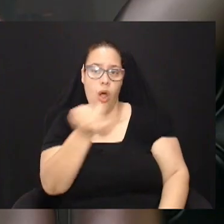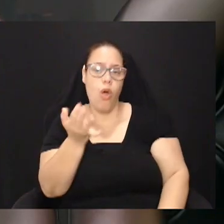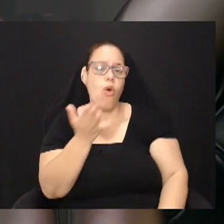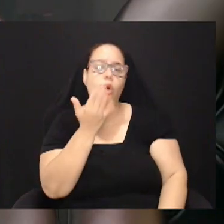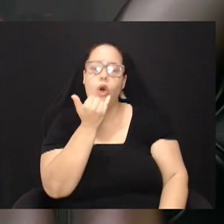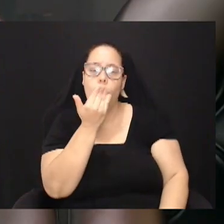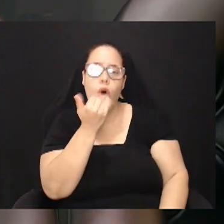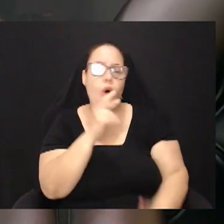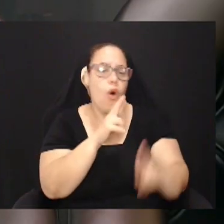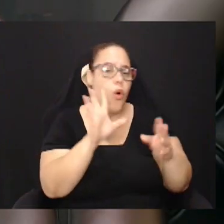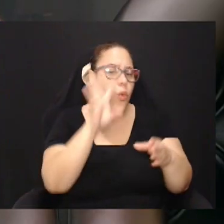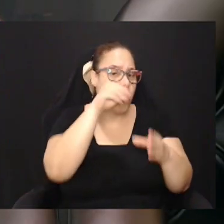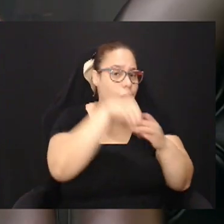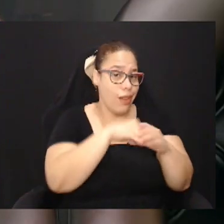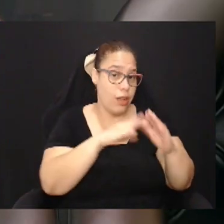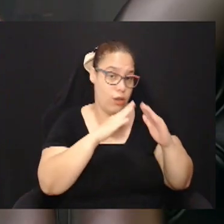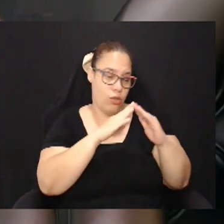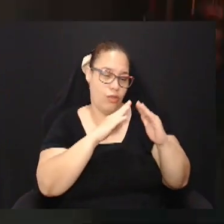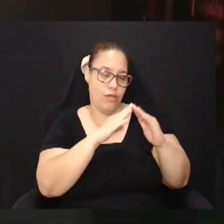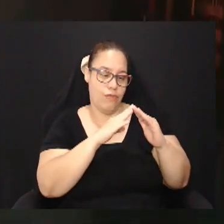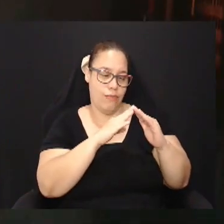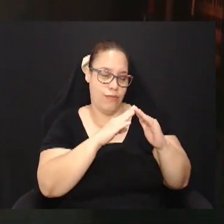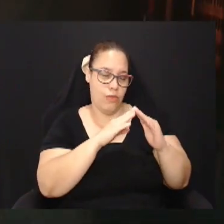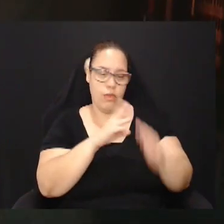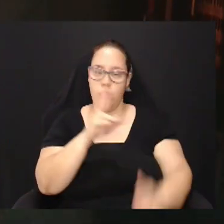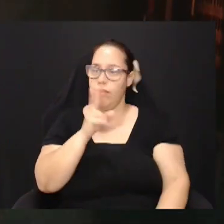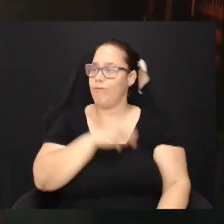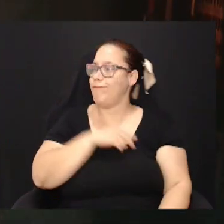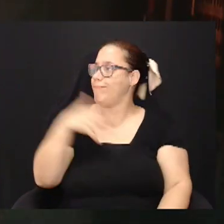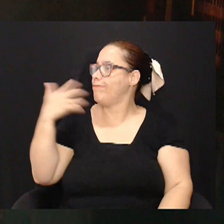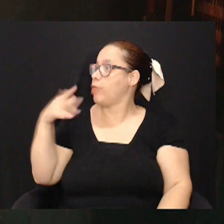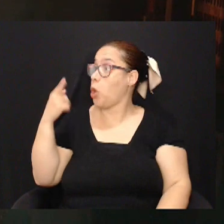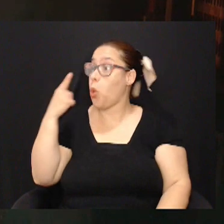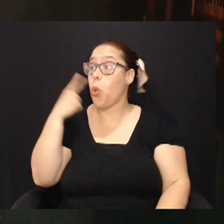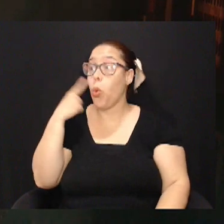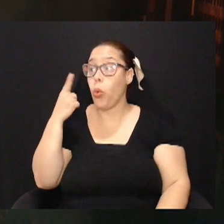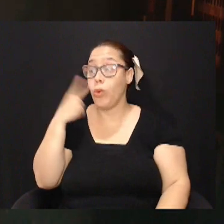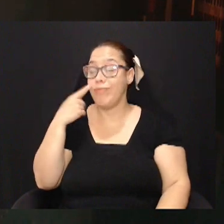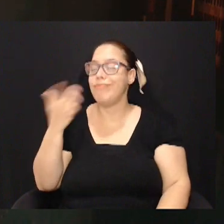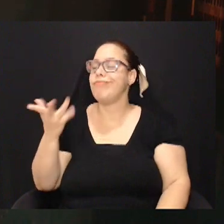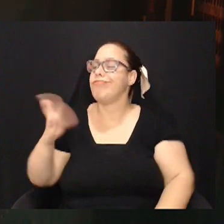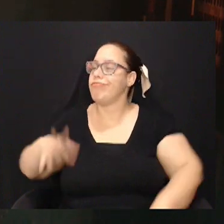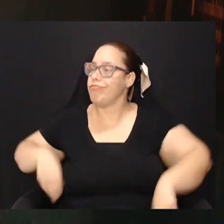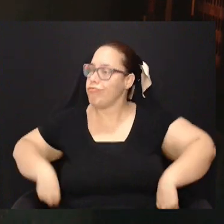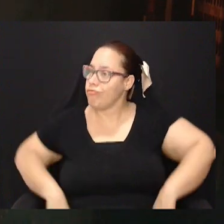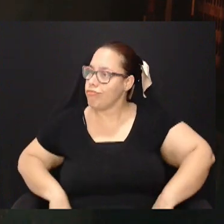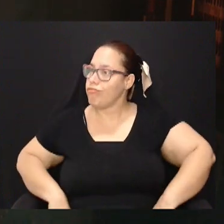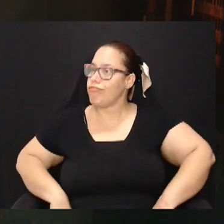de casa? Uau, gente, olha só quanto, pensamentos,